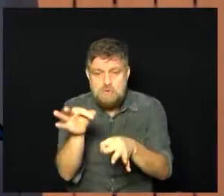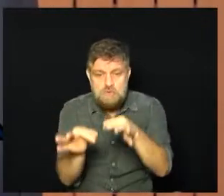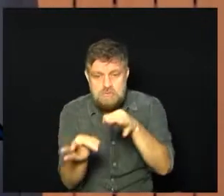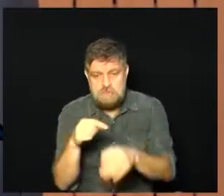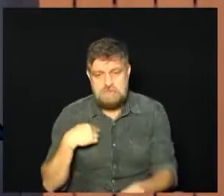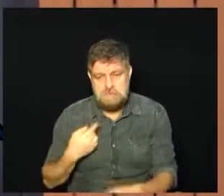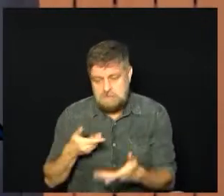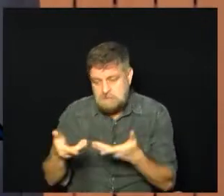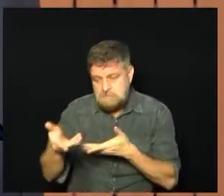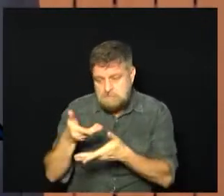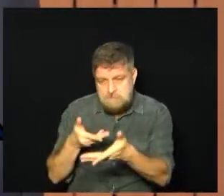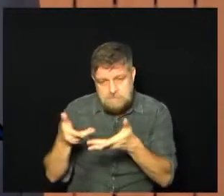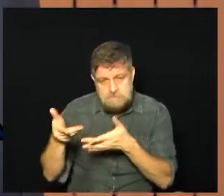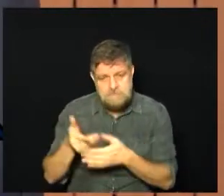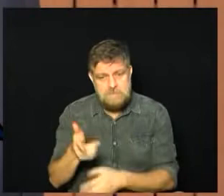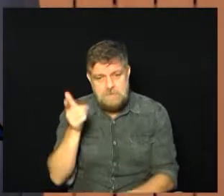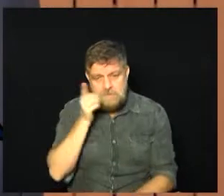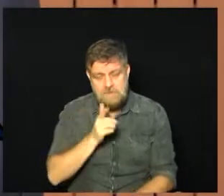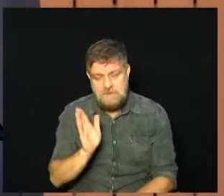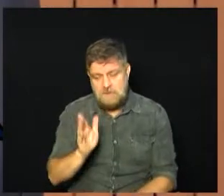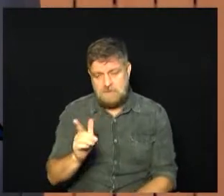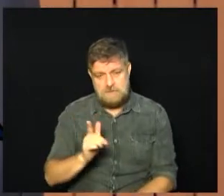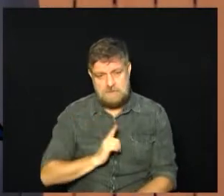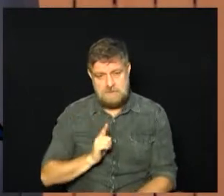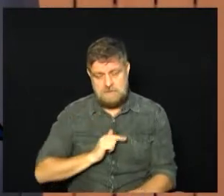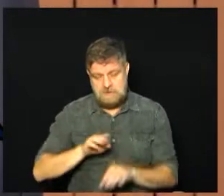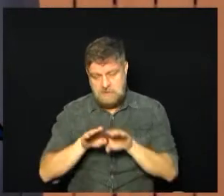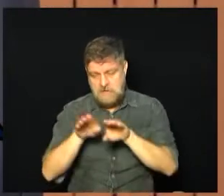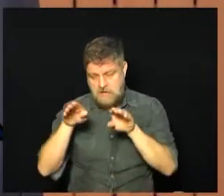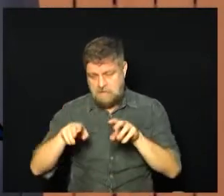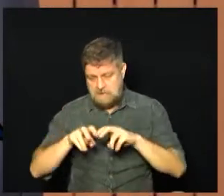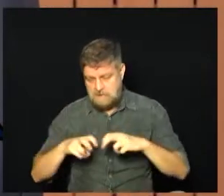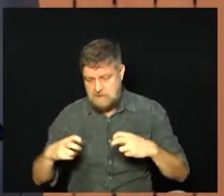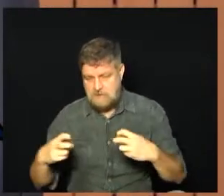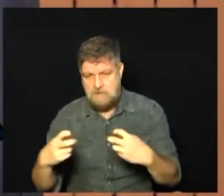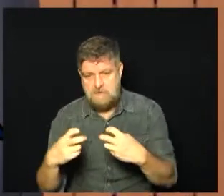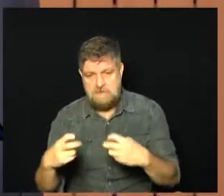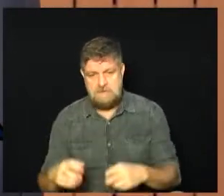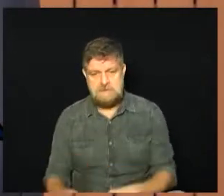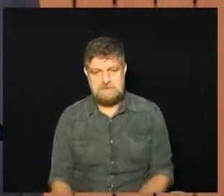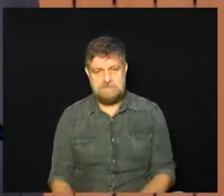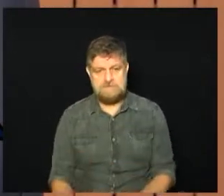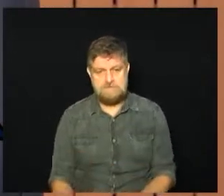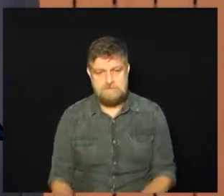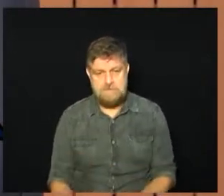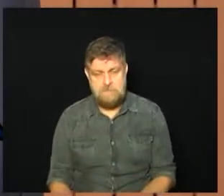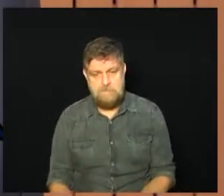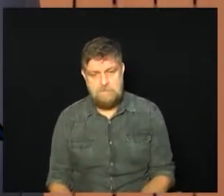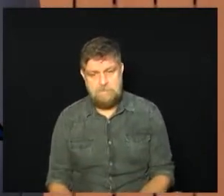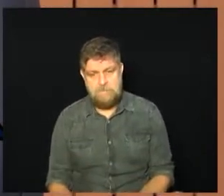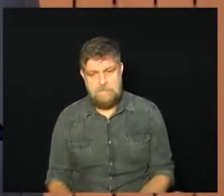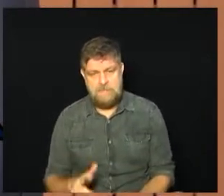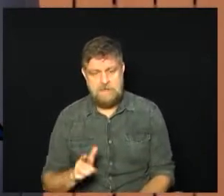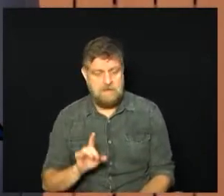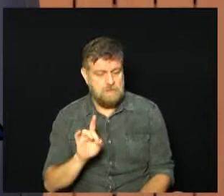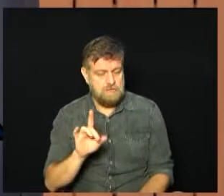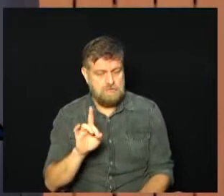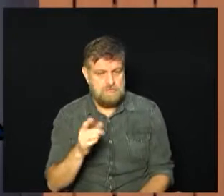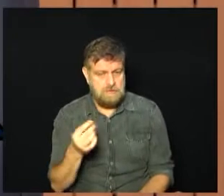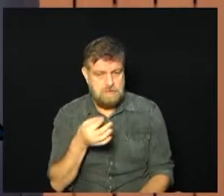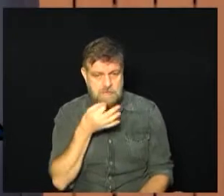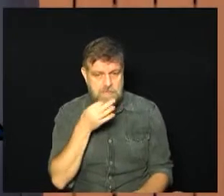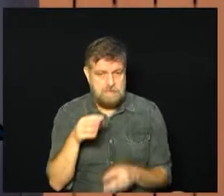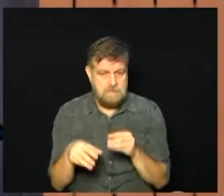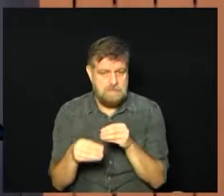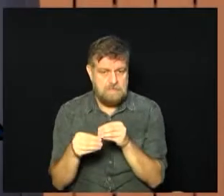que possa, inclusive, já ter as mesas e cadeiras, de repente, isenta em cima do parklet, né? Então, são só